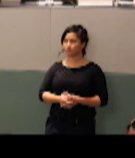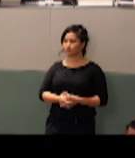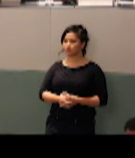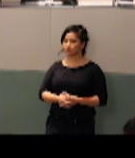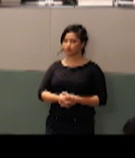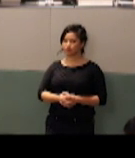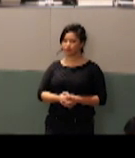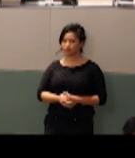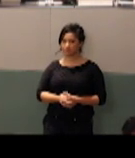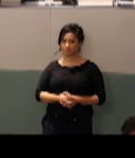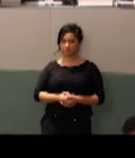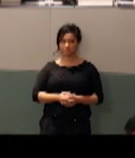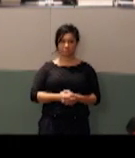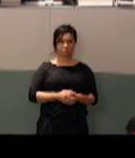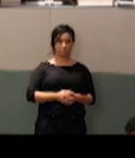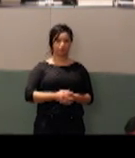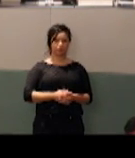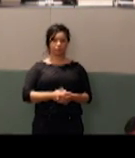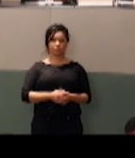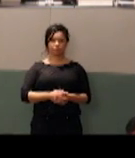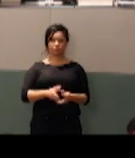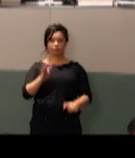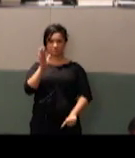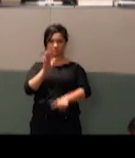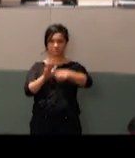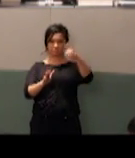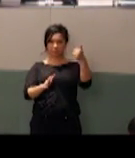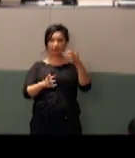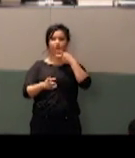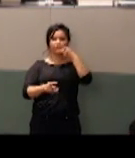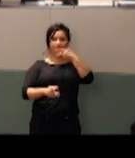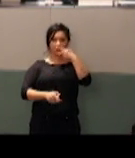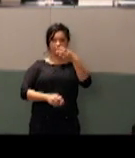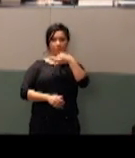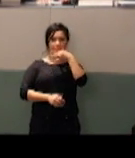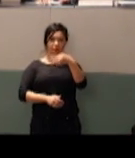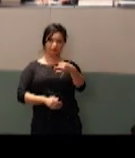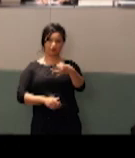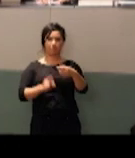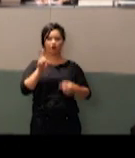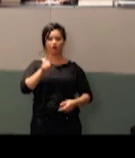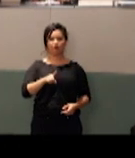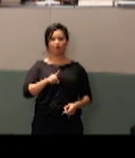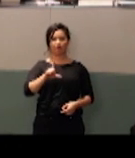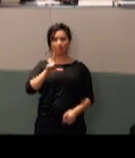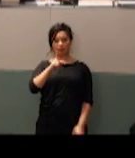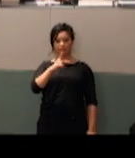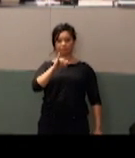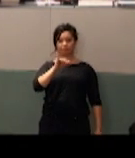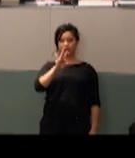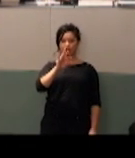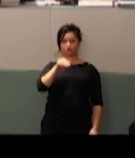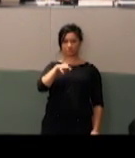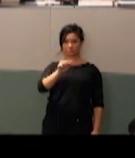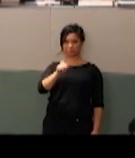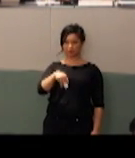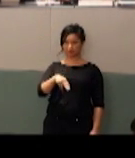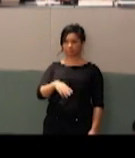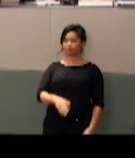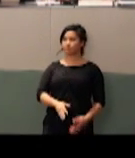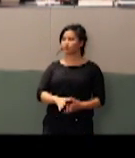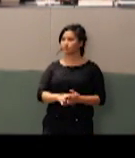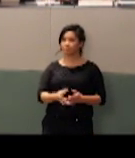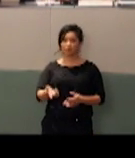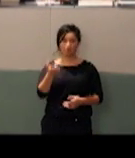O primeiro a comentar é o candidato Luiz Pittman. Eu vou um pouco mais à frente. Nós